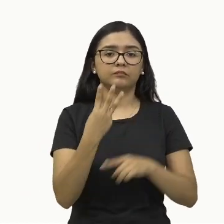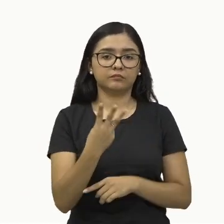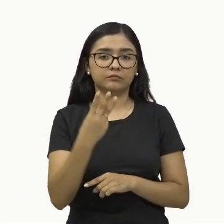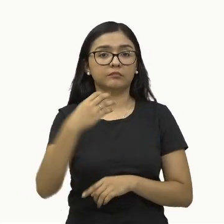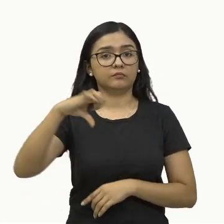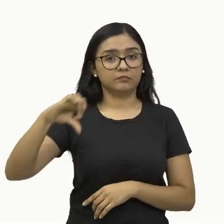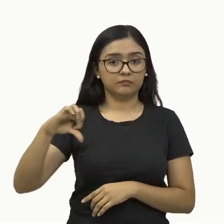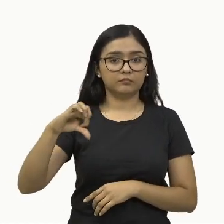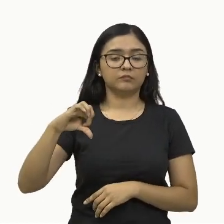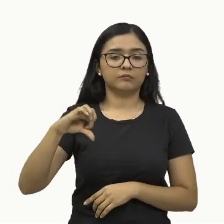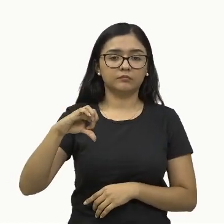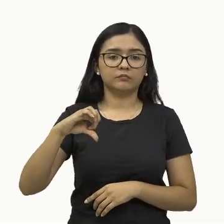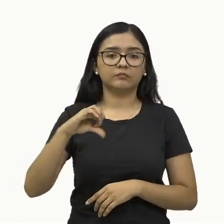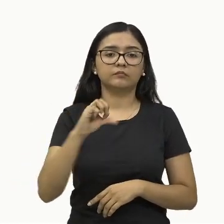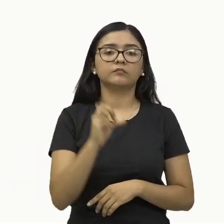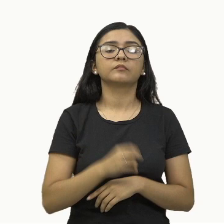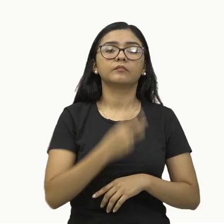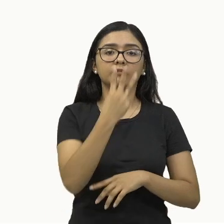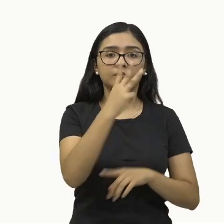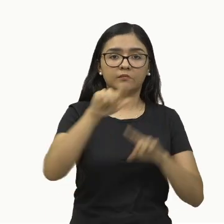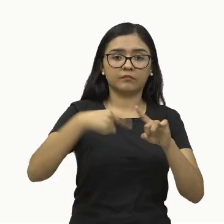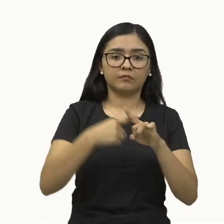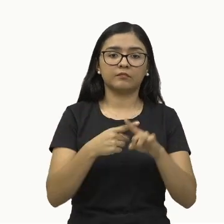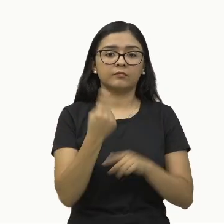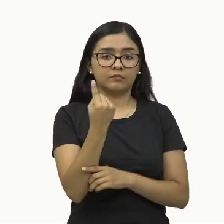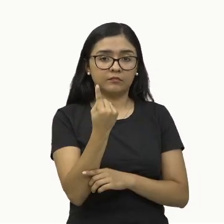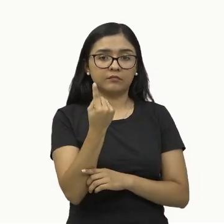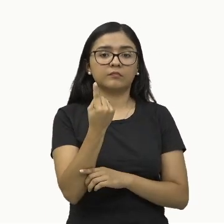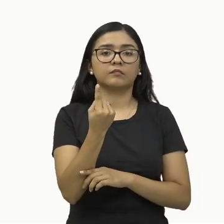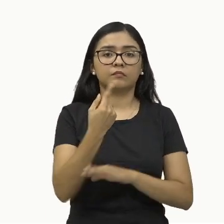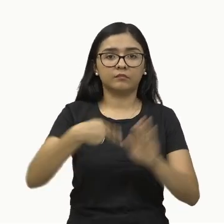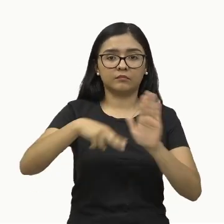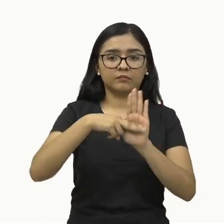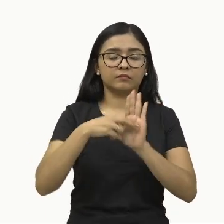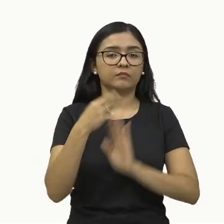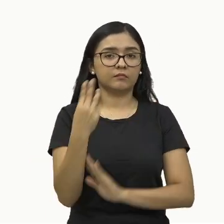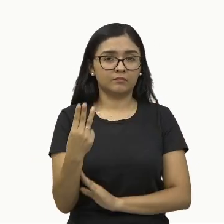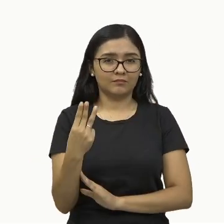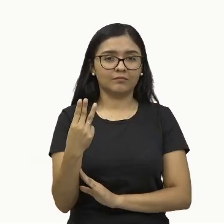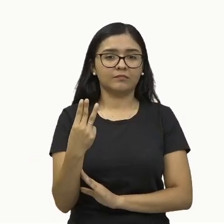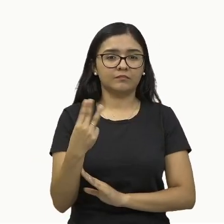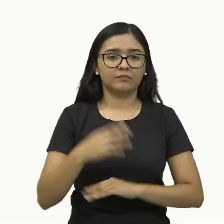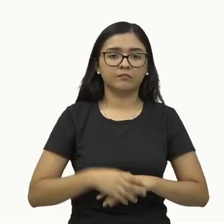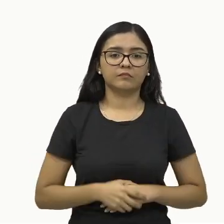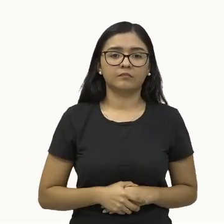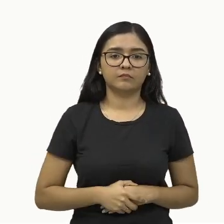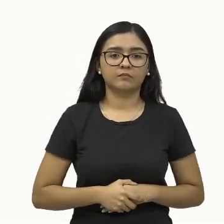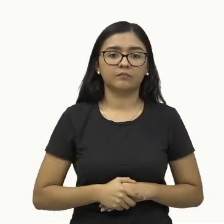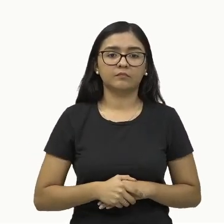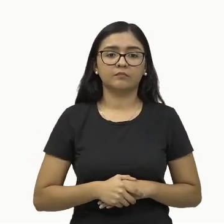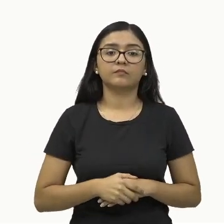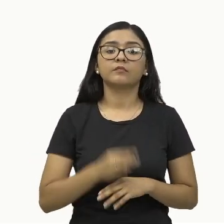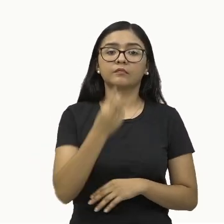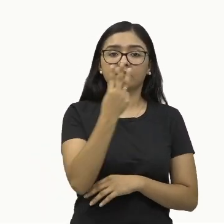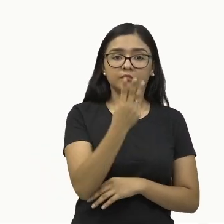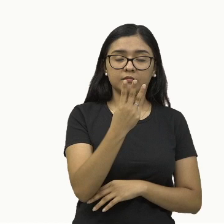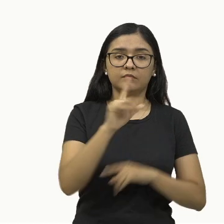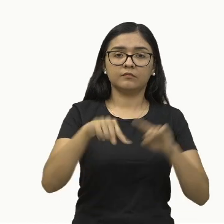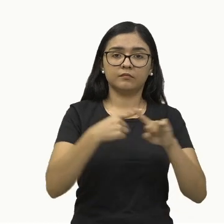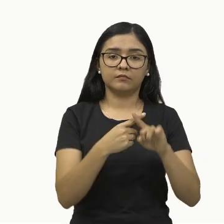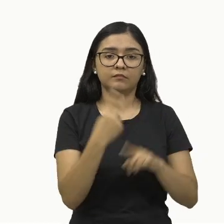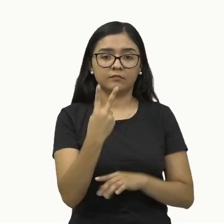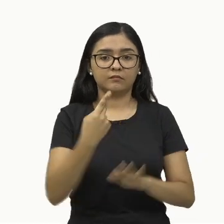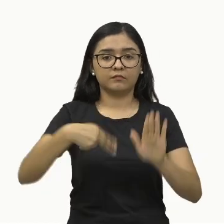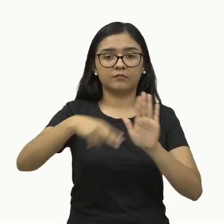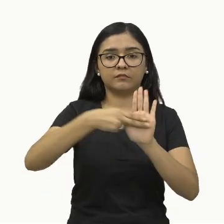9. 3 vezes 1 é igual a 3. Agora, 3 vezes